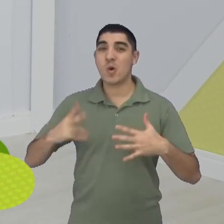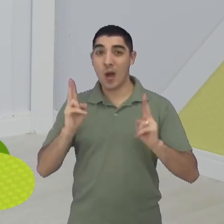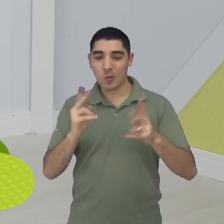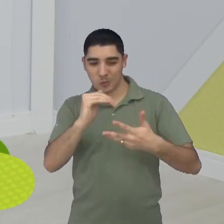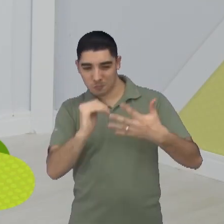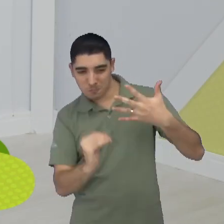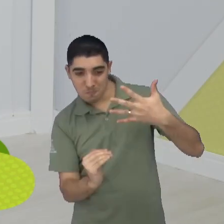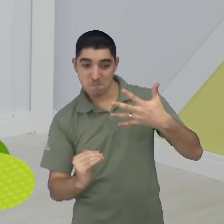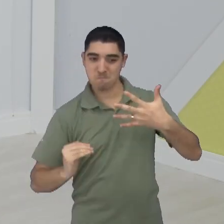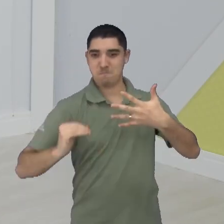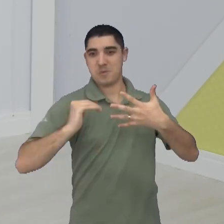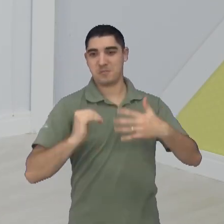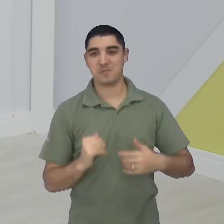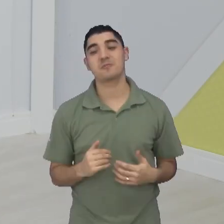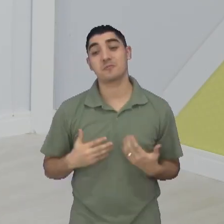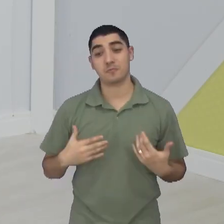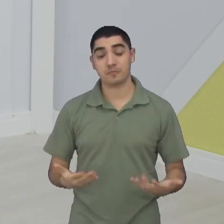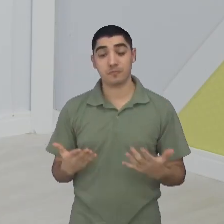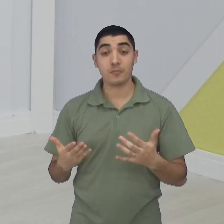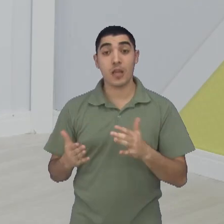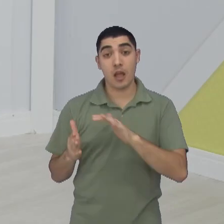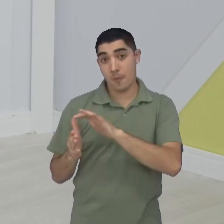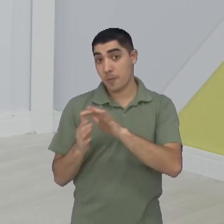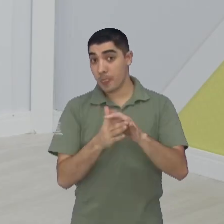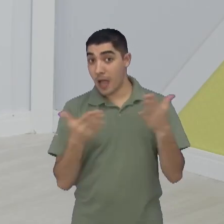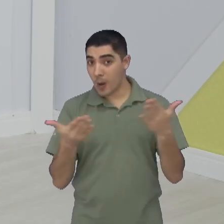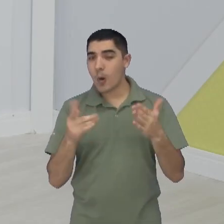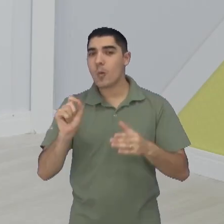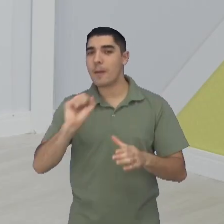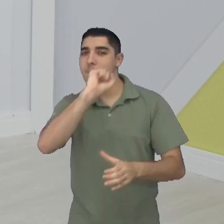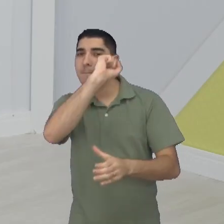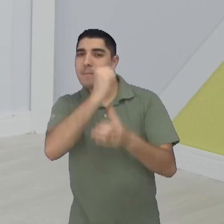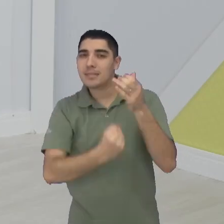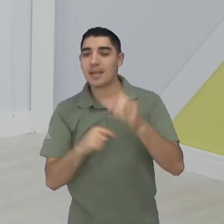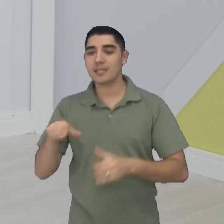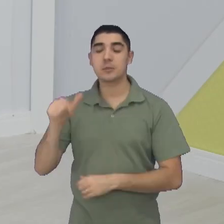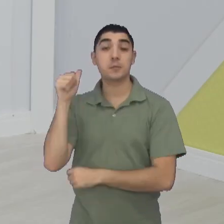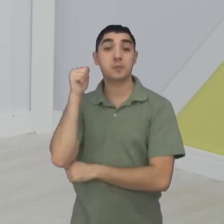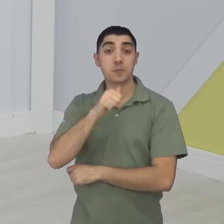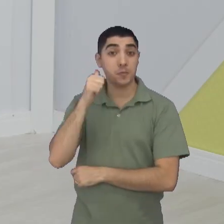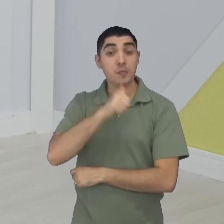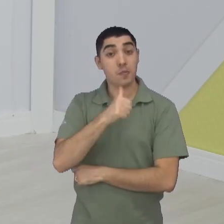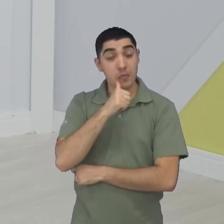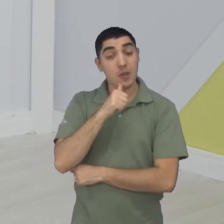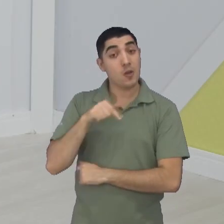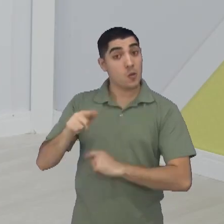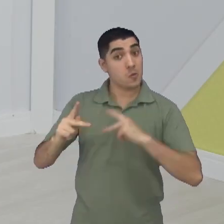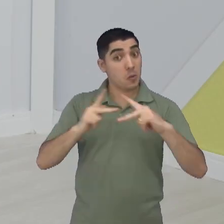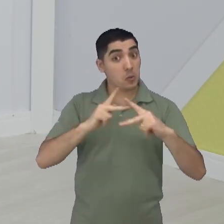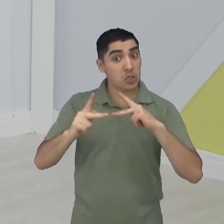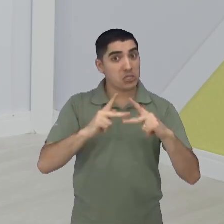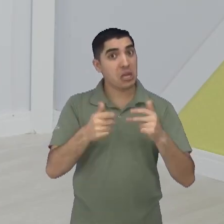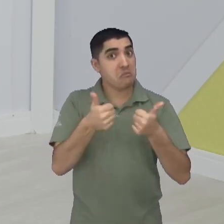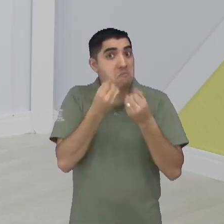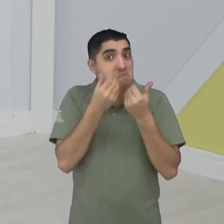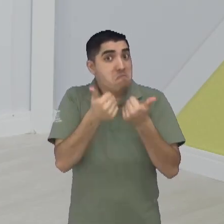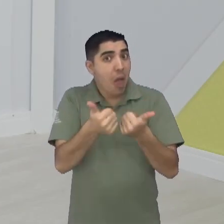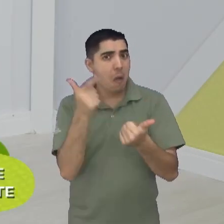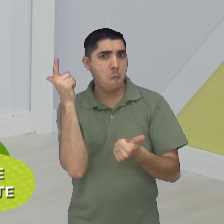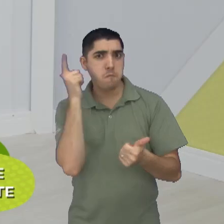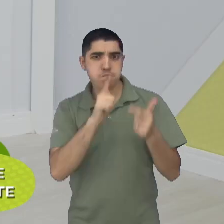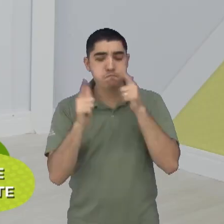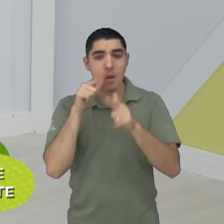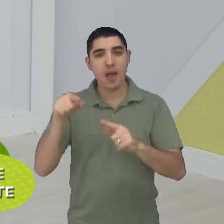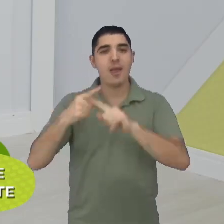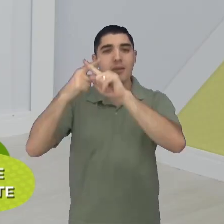tabela de classificação. Ainda sobre o basquete, agora a gente vai falar do time feminino, porque o São José está bem na fase de realinhamento do